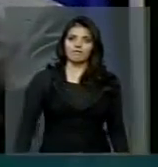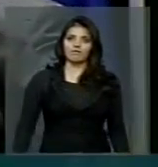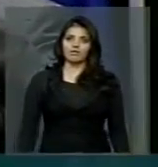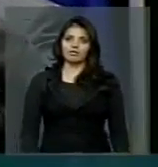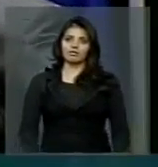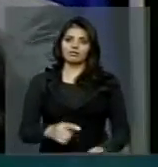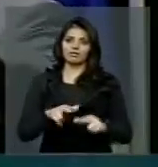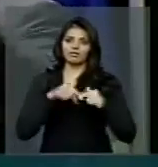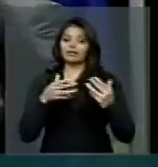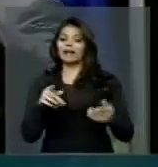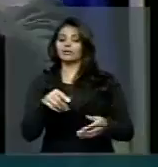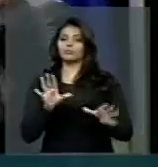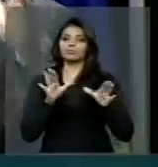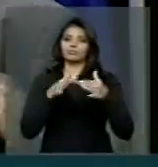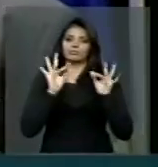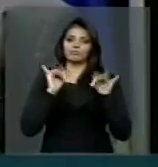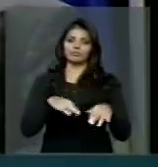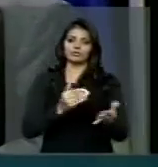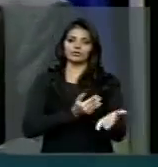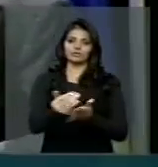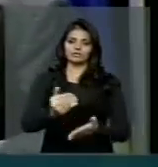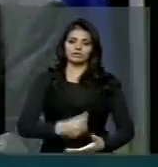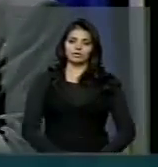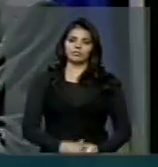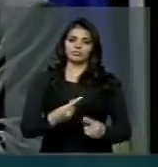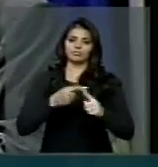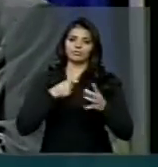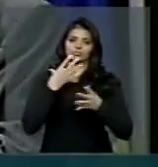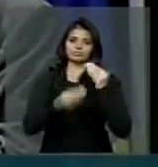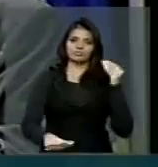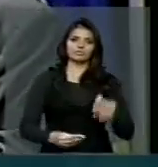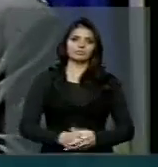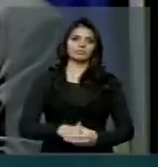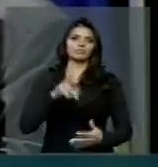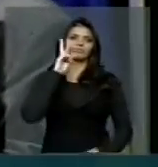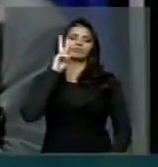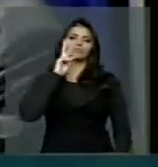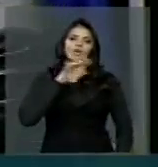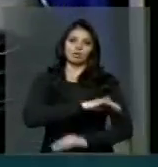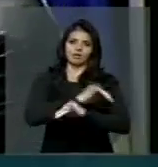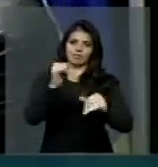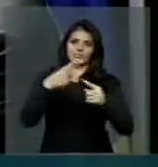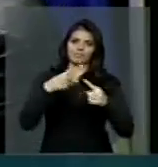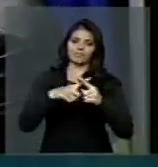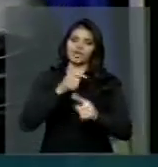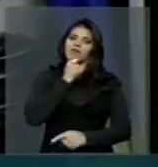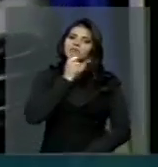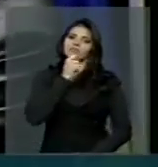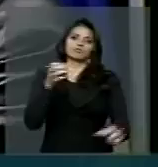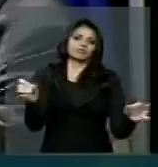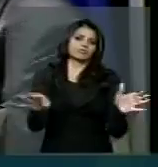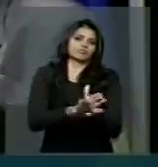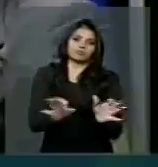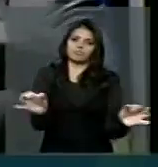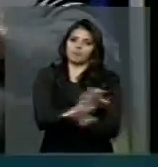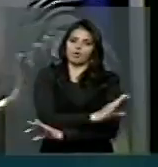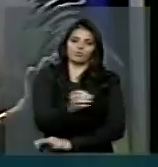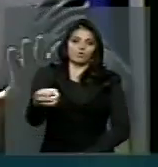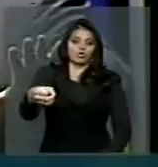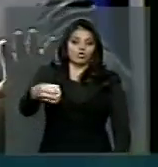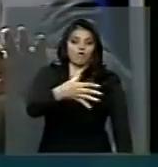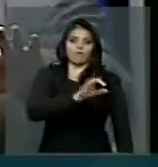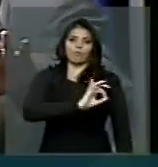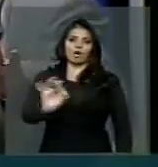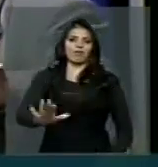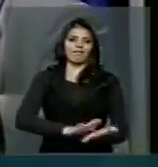está iniciando o seu desaparecimento da história. Ainda não chegou o novo, mas o novo já